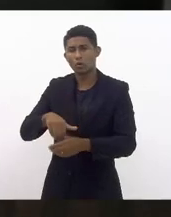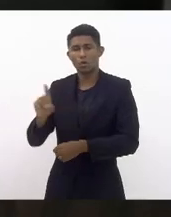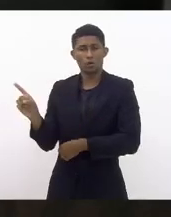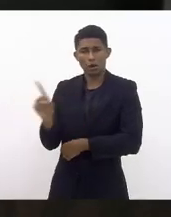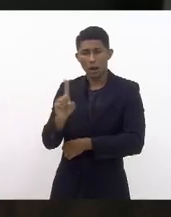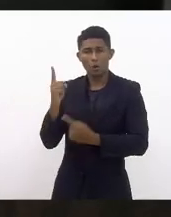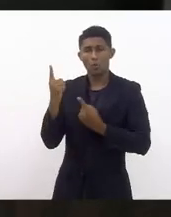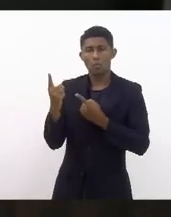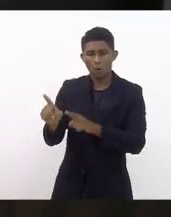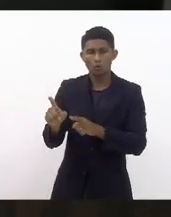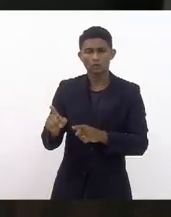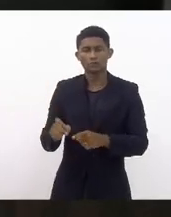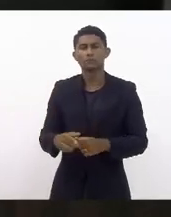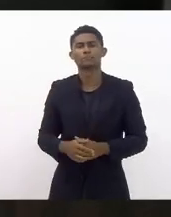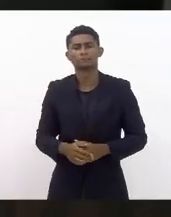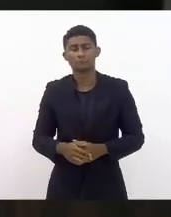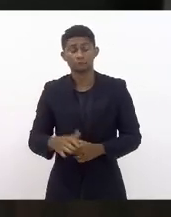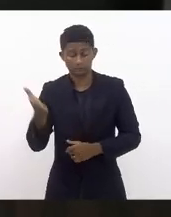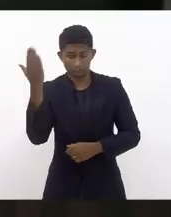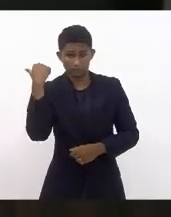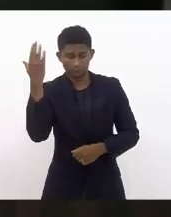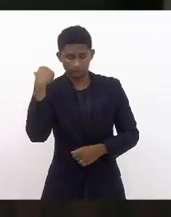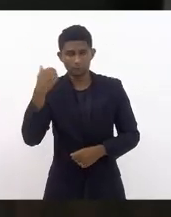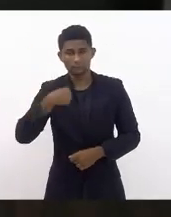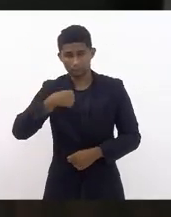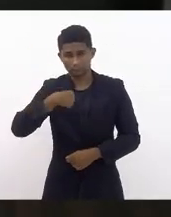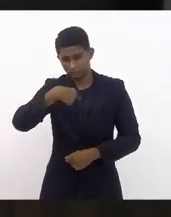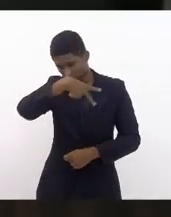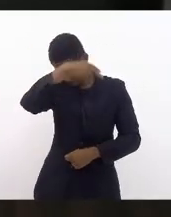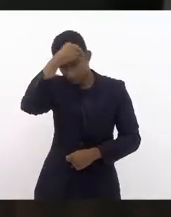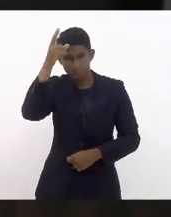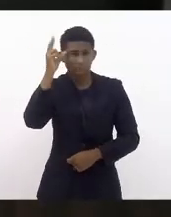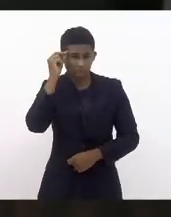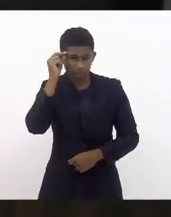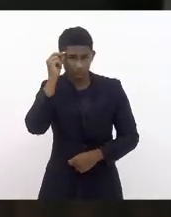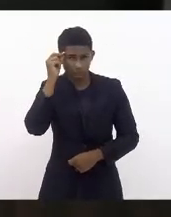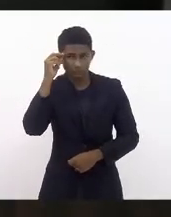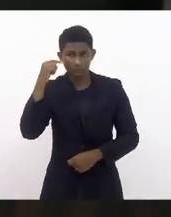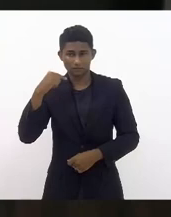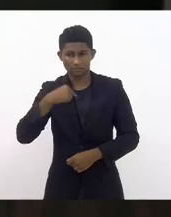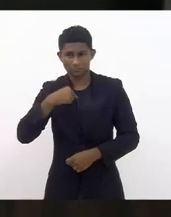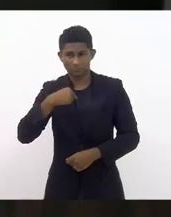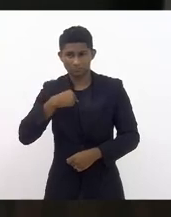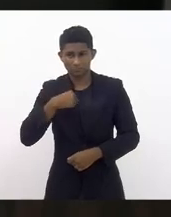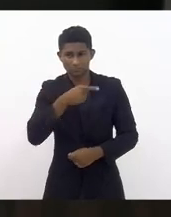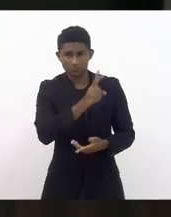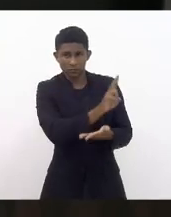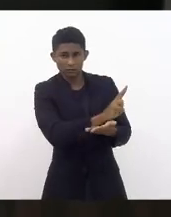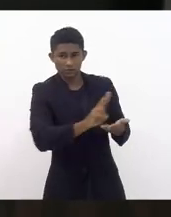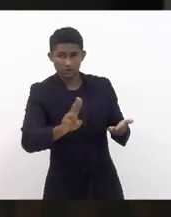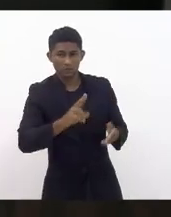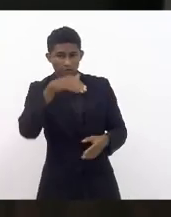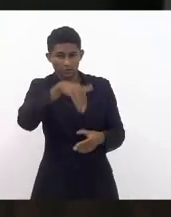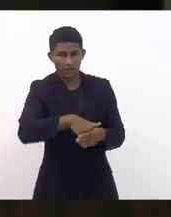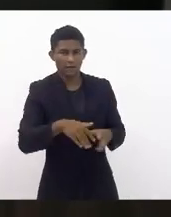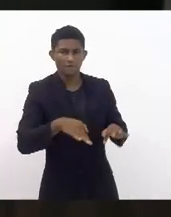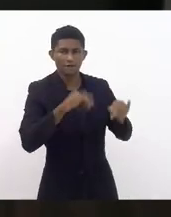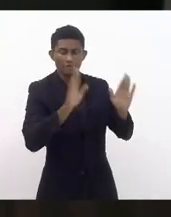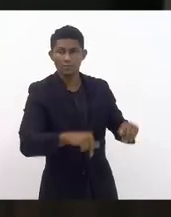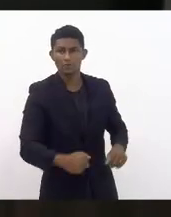E eu fui prefeito, e eu não tenho condições de votar pelo fim de uma universidade, eu não tenho.